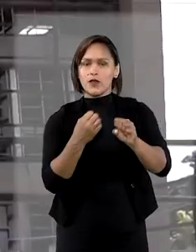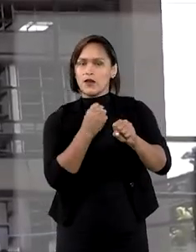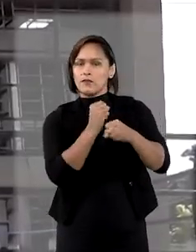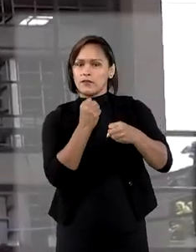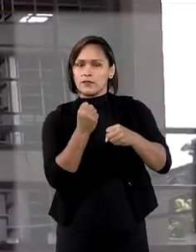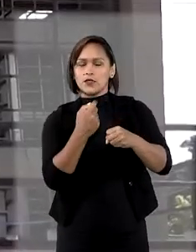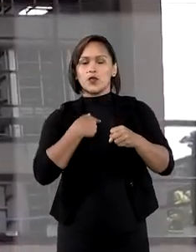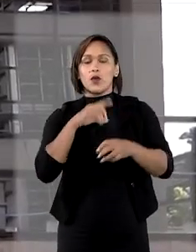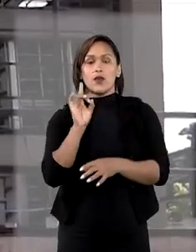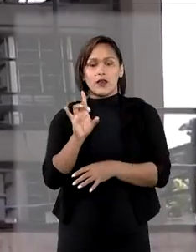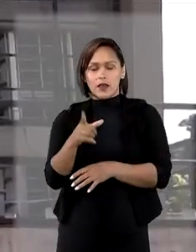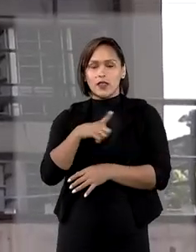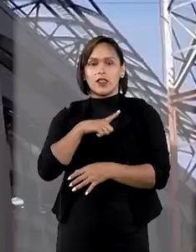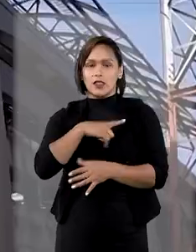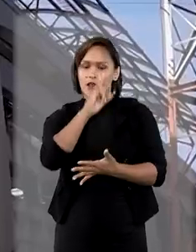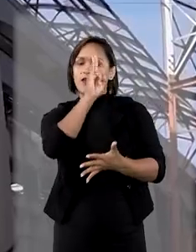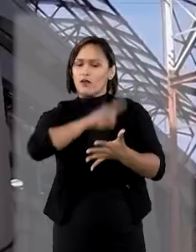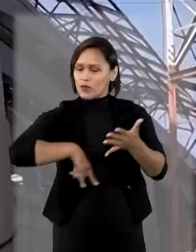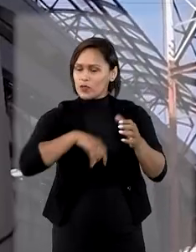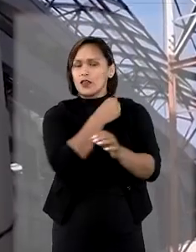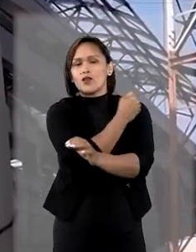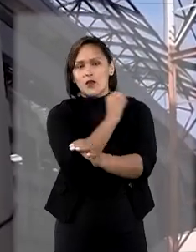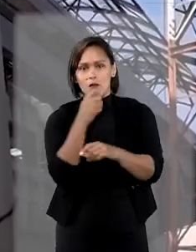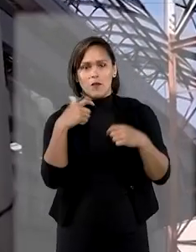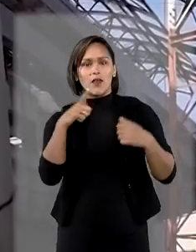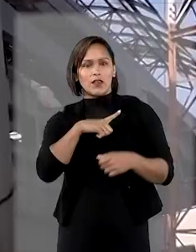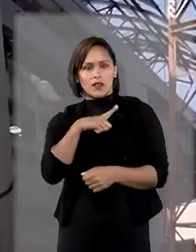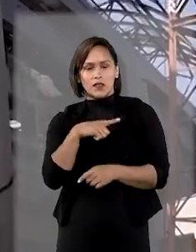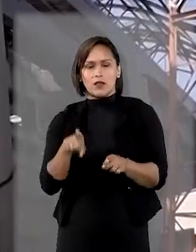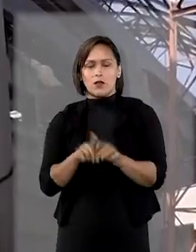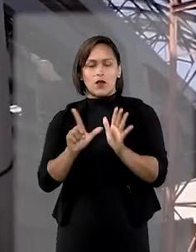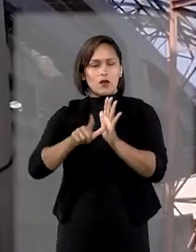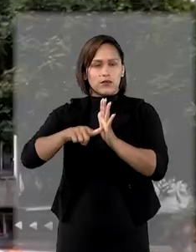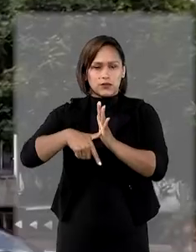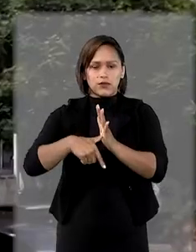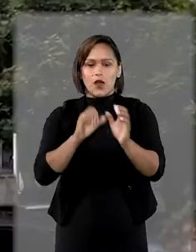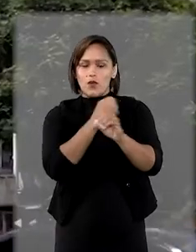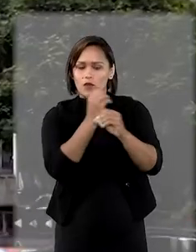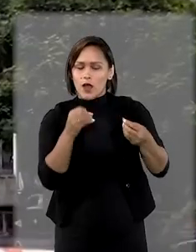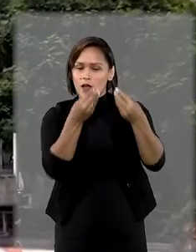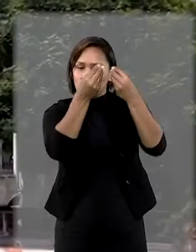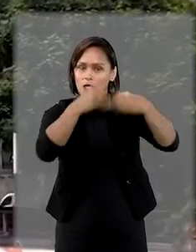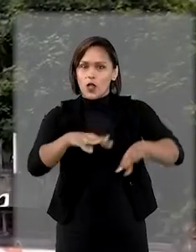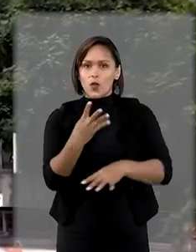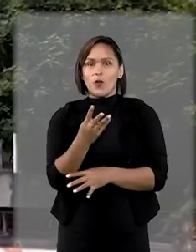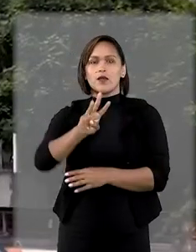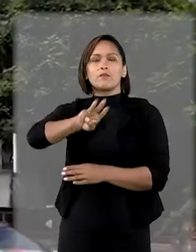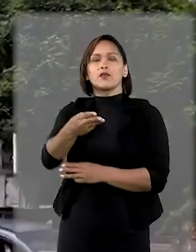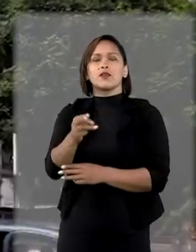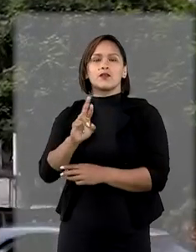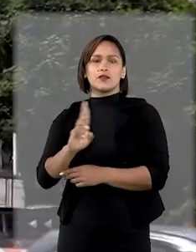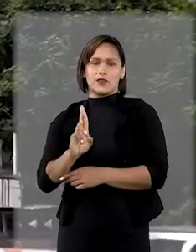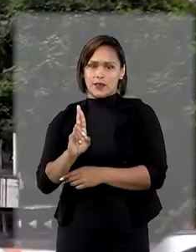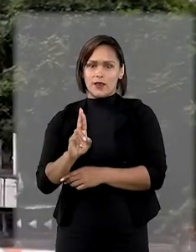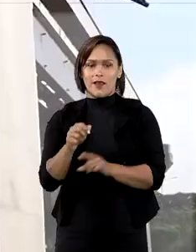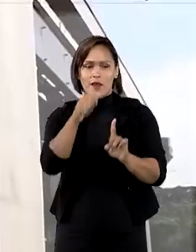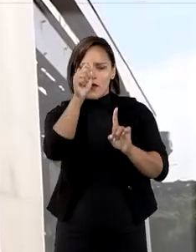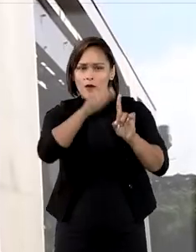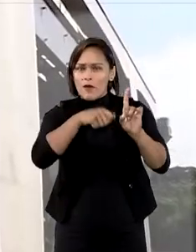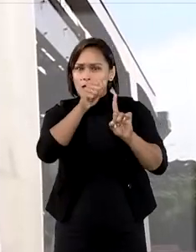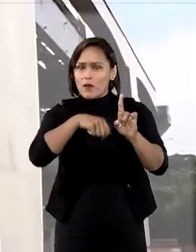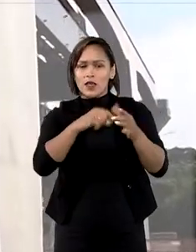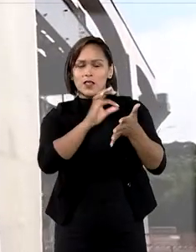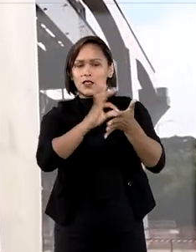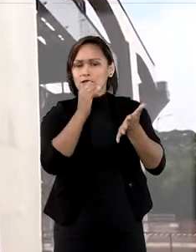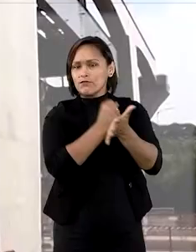Metropolitano alegou que, além de ter as licenças ambientais necessárias, o atraso das obras causou prejuízo de R$4 milhões mensais